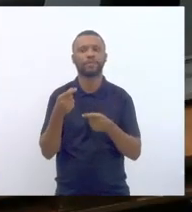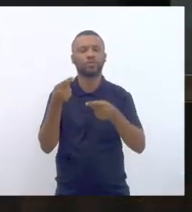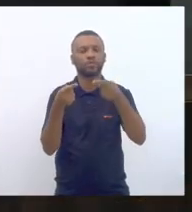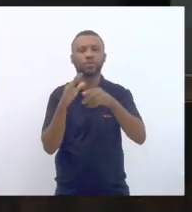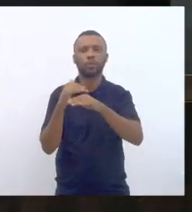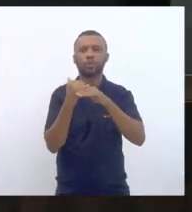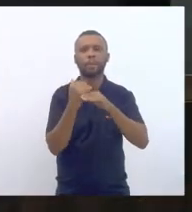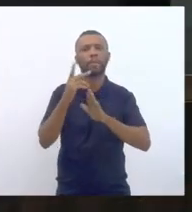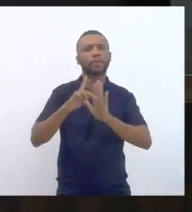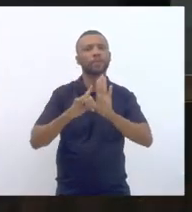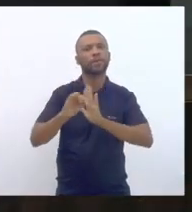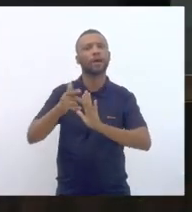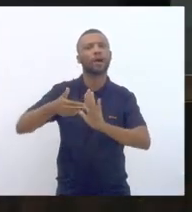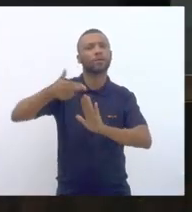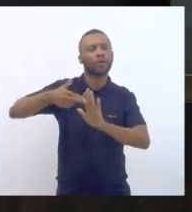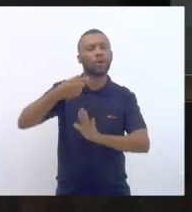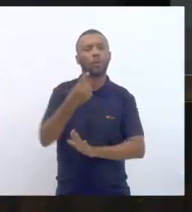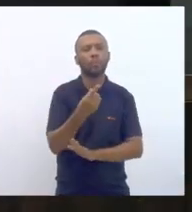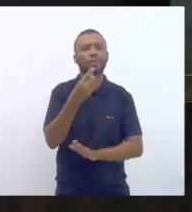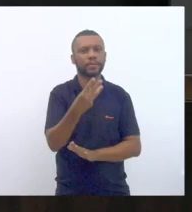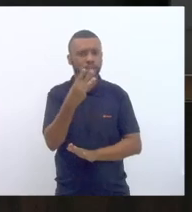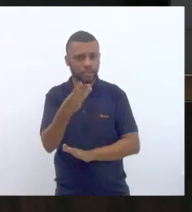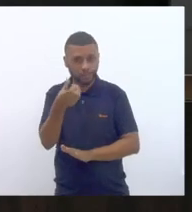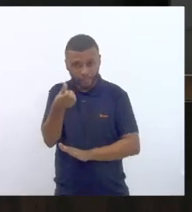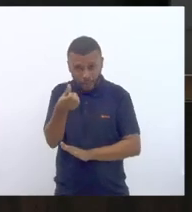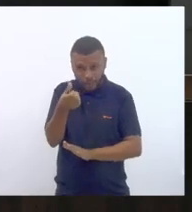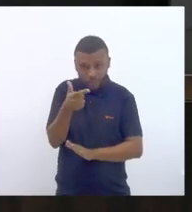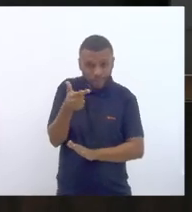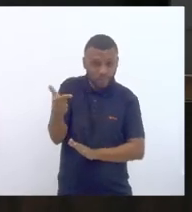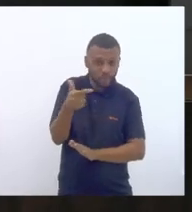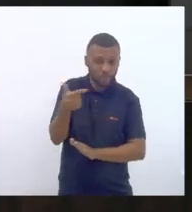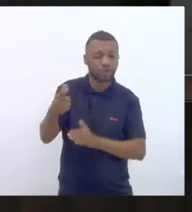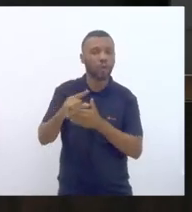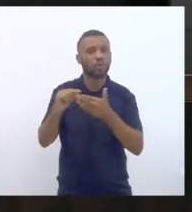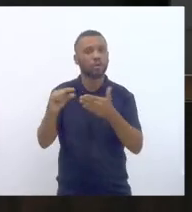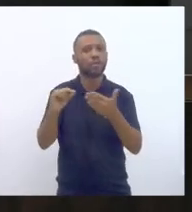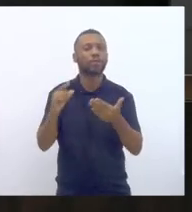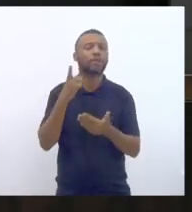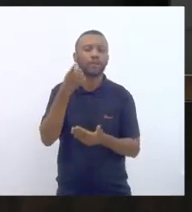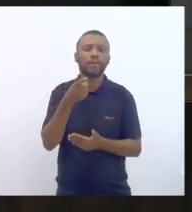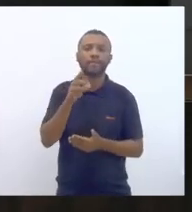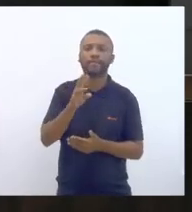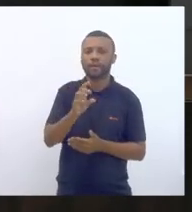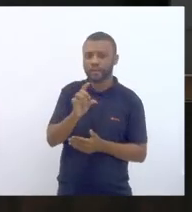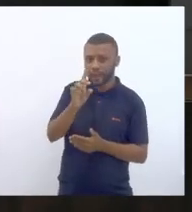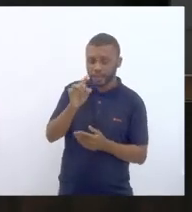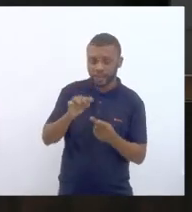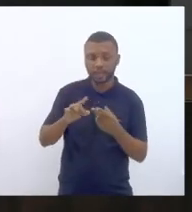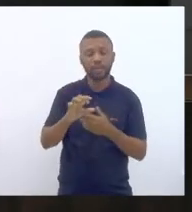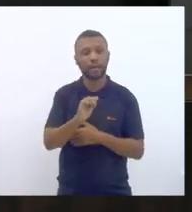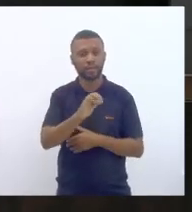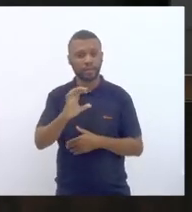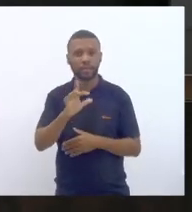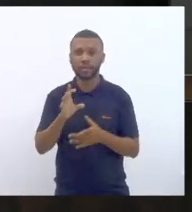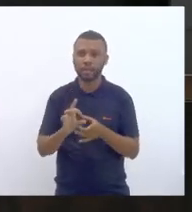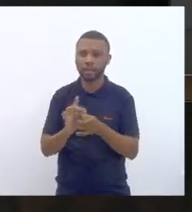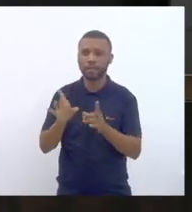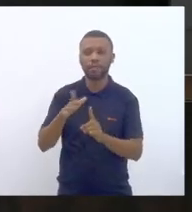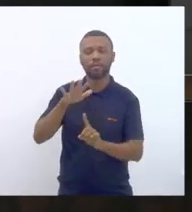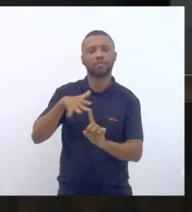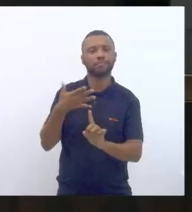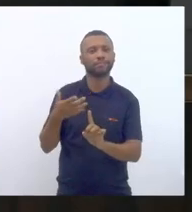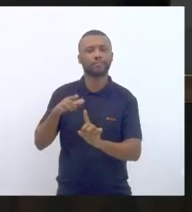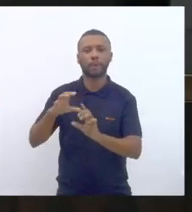única, projeto de resolução 1336-22, de autoria dos deputados Valdeque Carneiro e André Siciliano, que concede